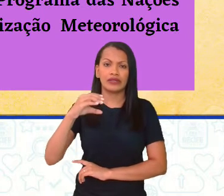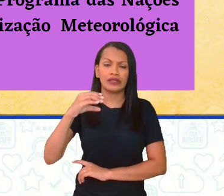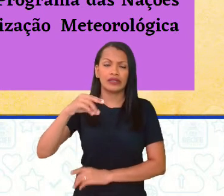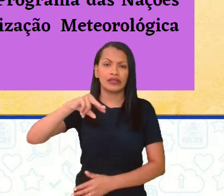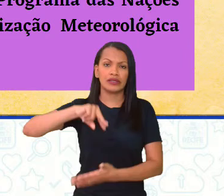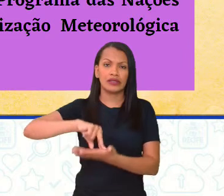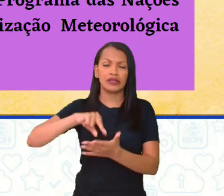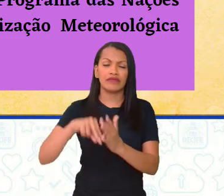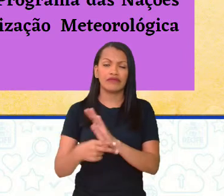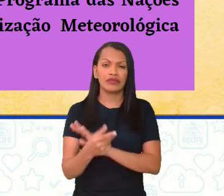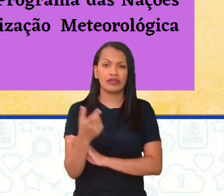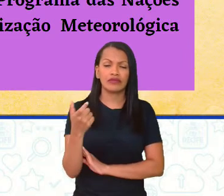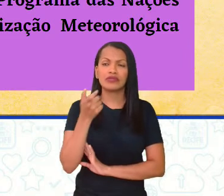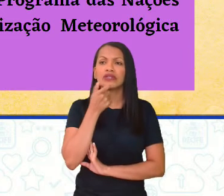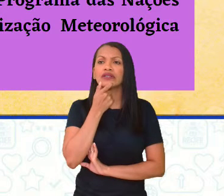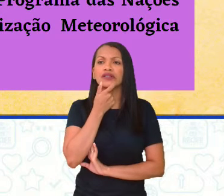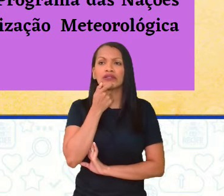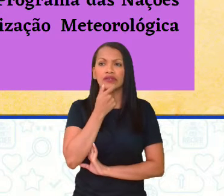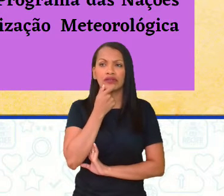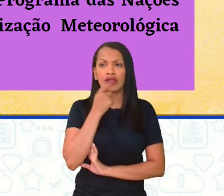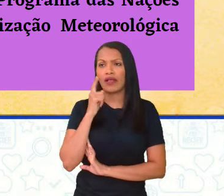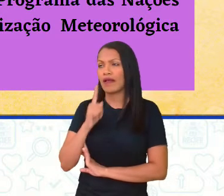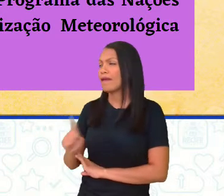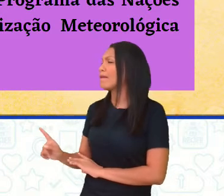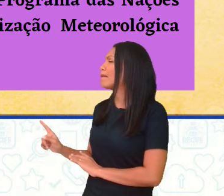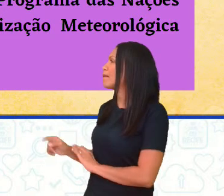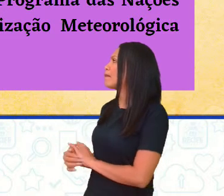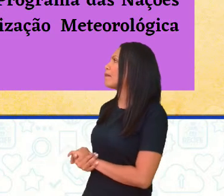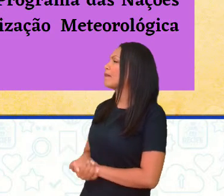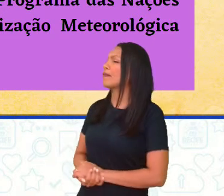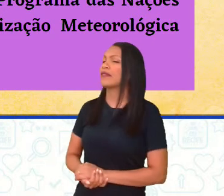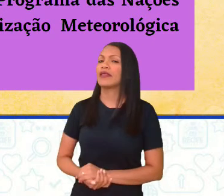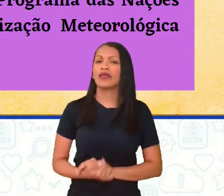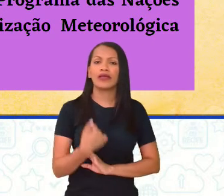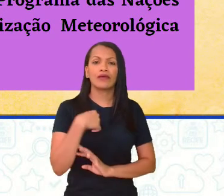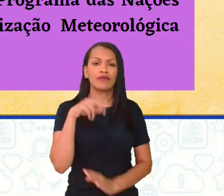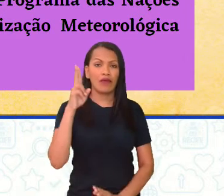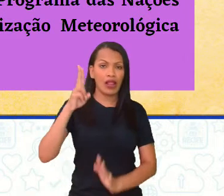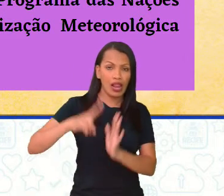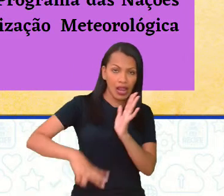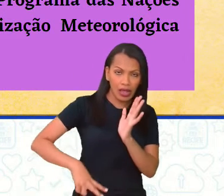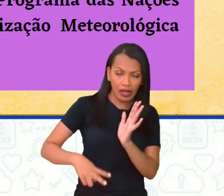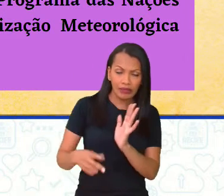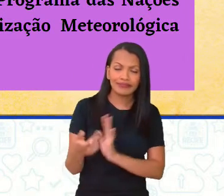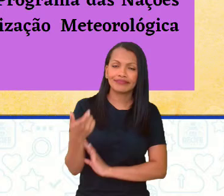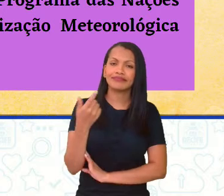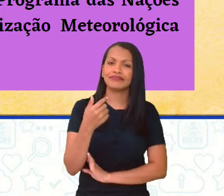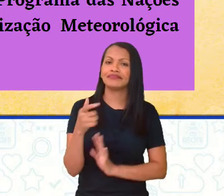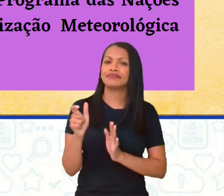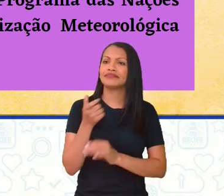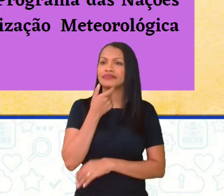em inglês, tá? Vem do inglês. Eu vou ler em inglês, mas depois eu traduzo. Né?